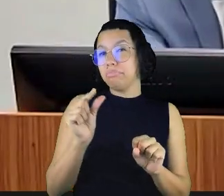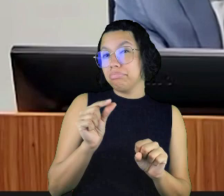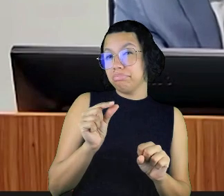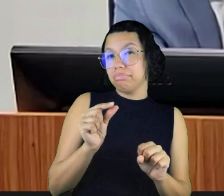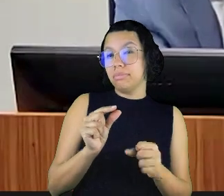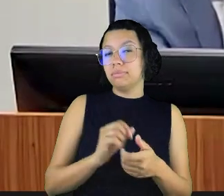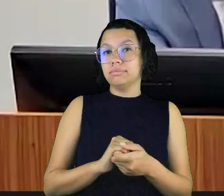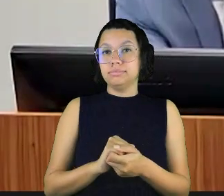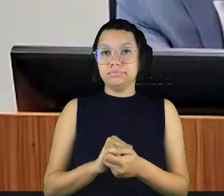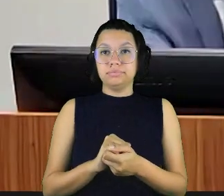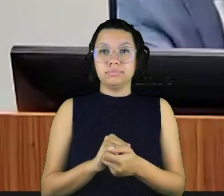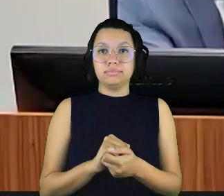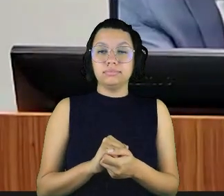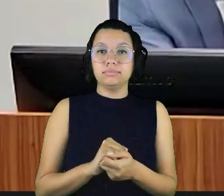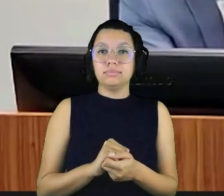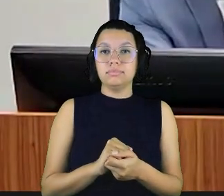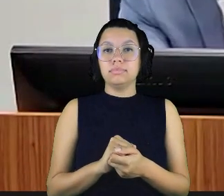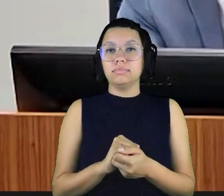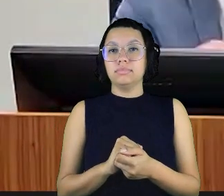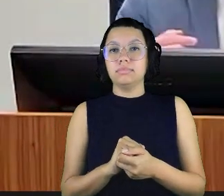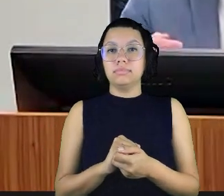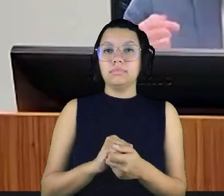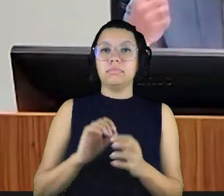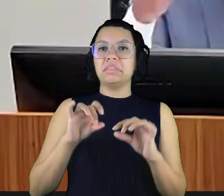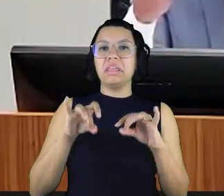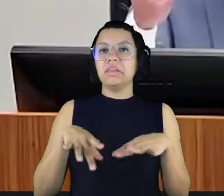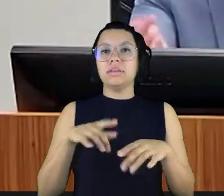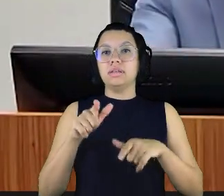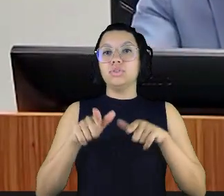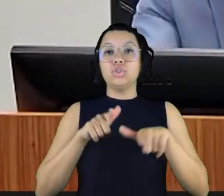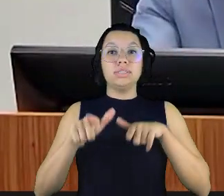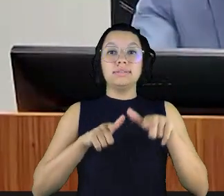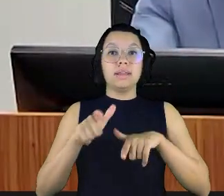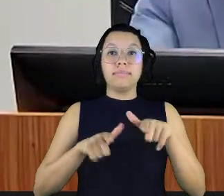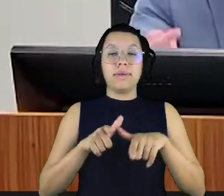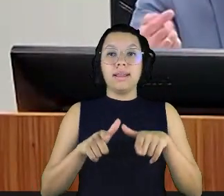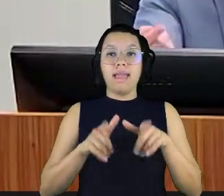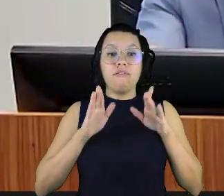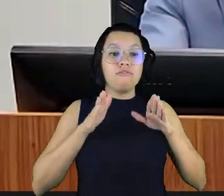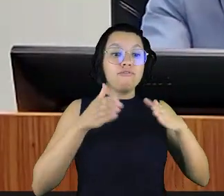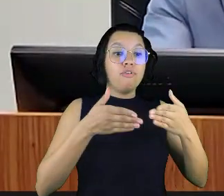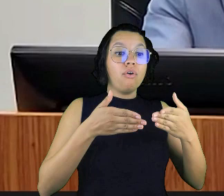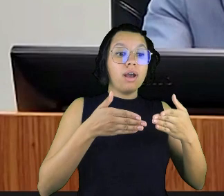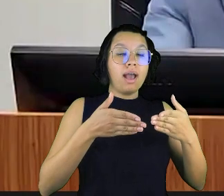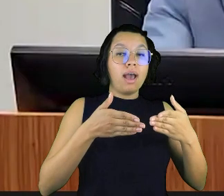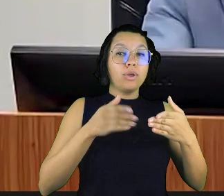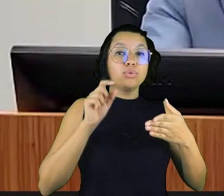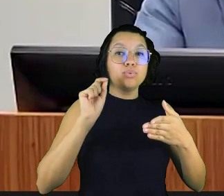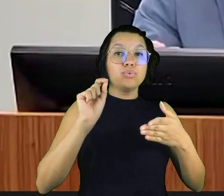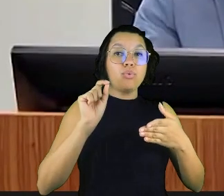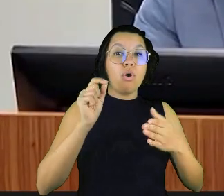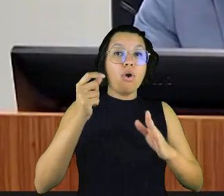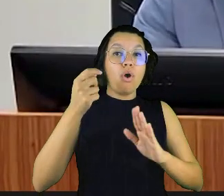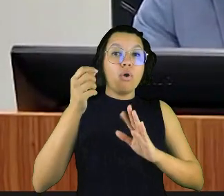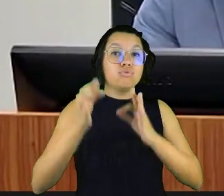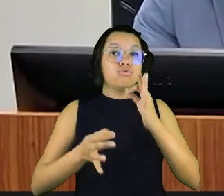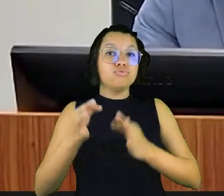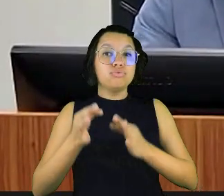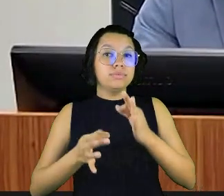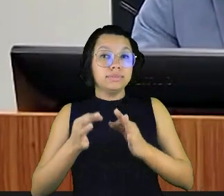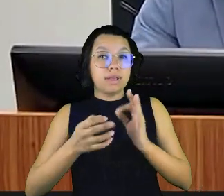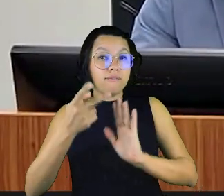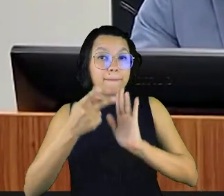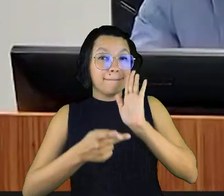deixando de produzir aquilo para o que o judiciário foi projetado. O judiciário não